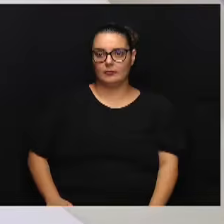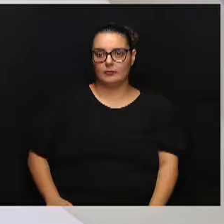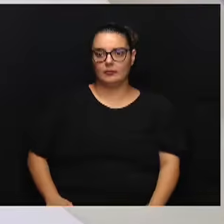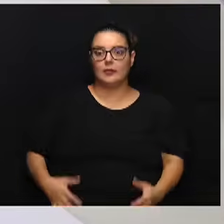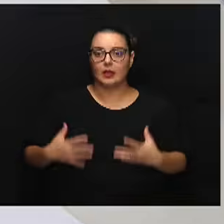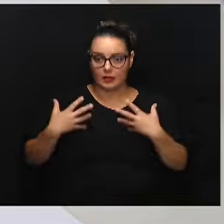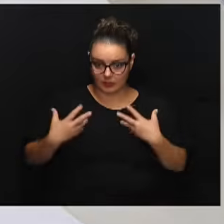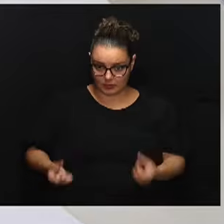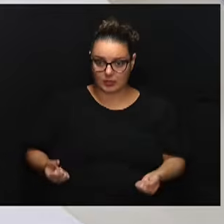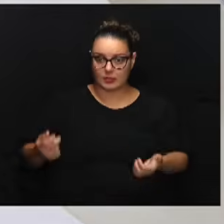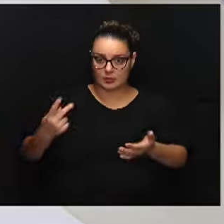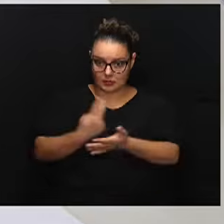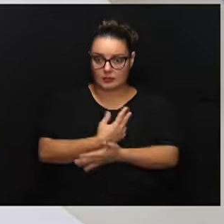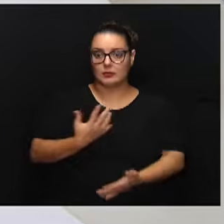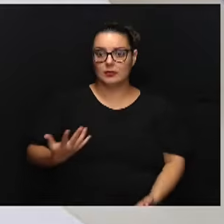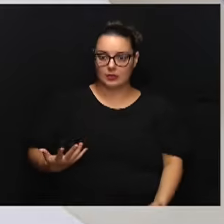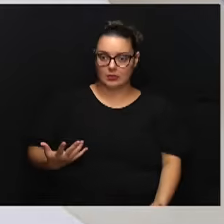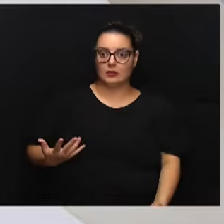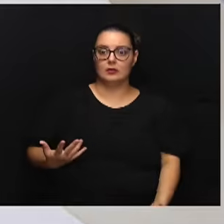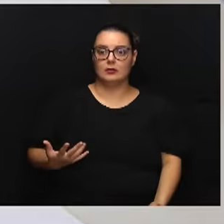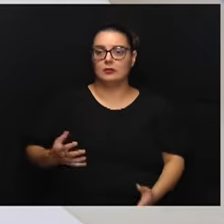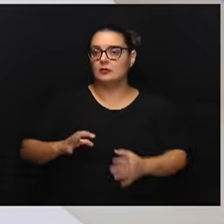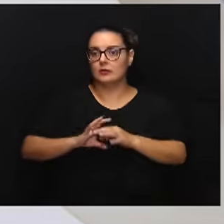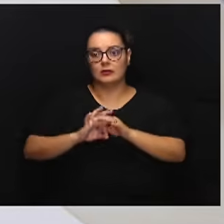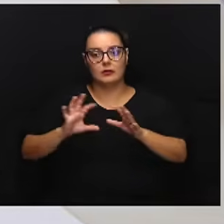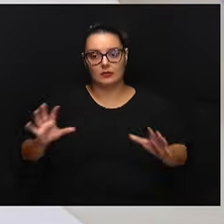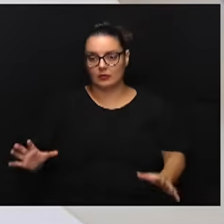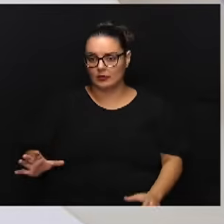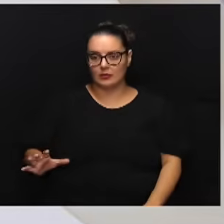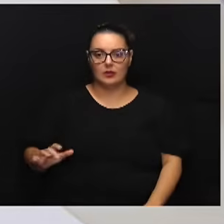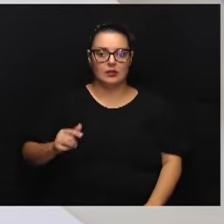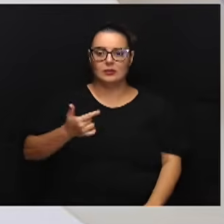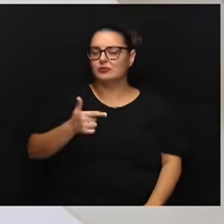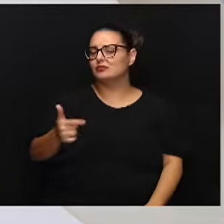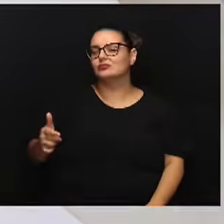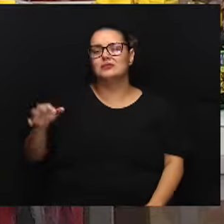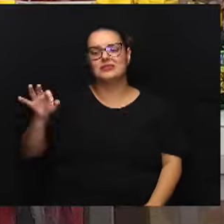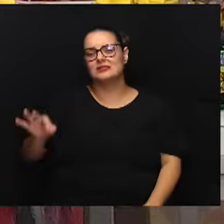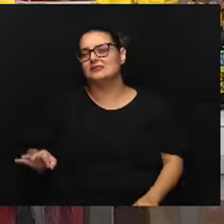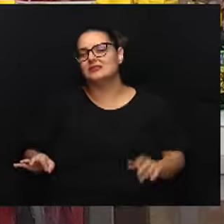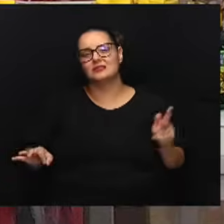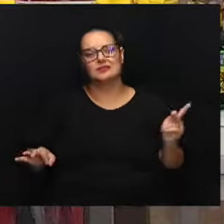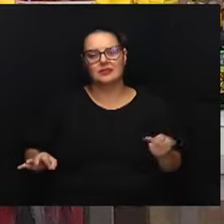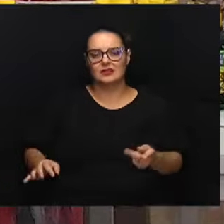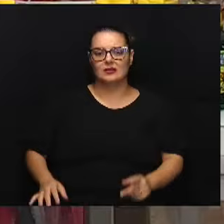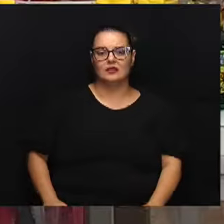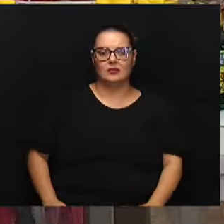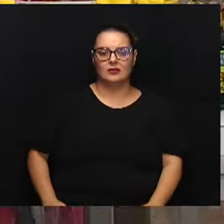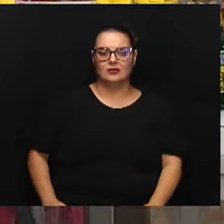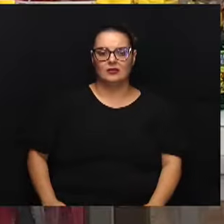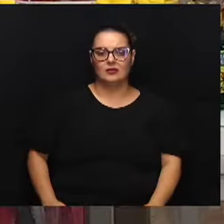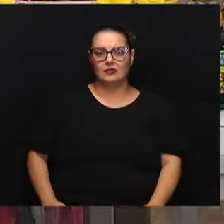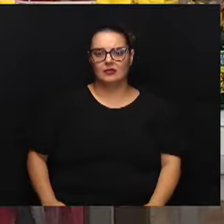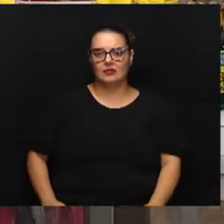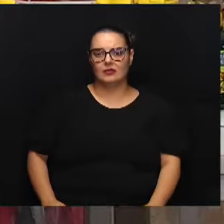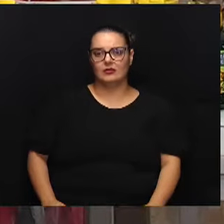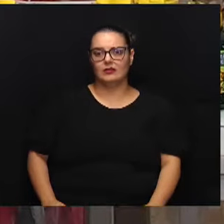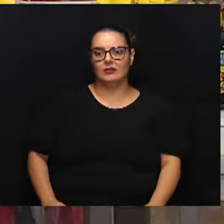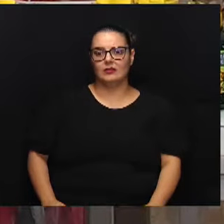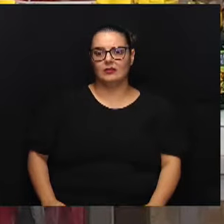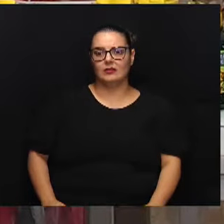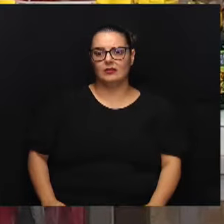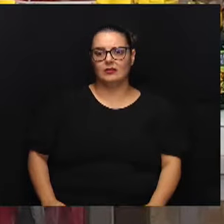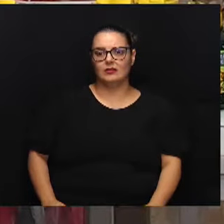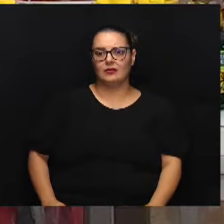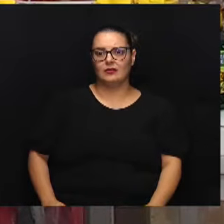Assumam o erro, assumam, fiquem à vontade para assumir, não tem certo e errado, sabe? Ai, preciso de